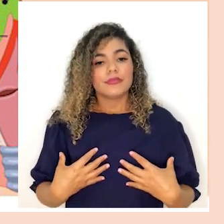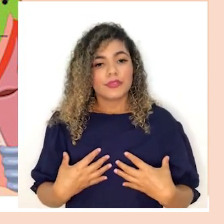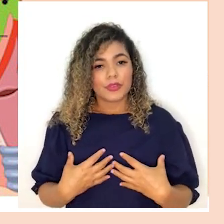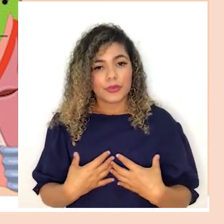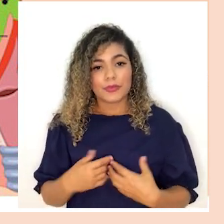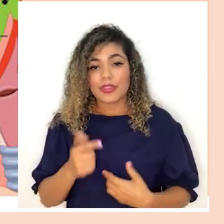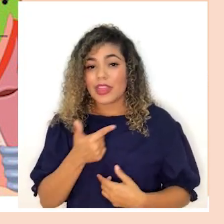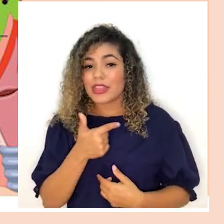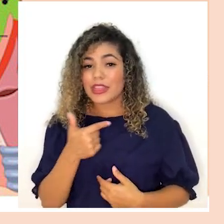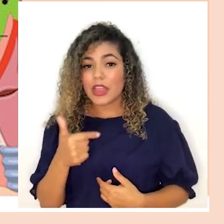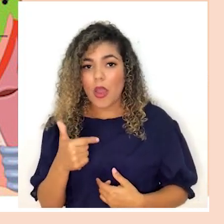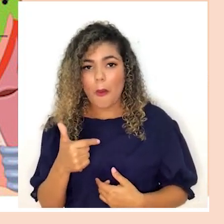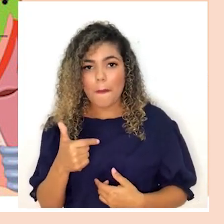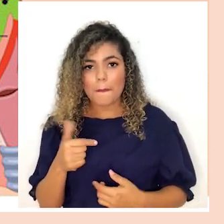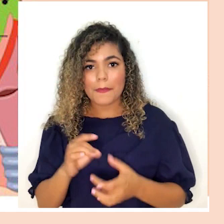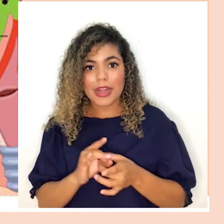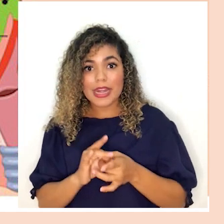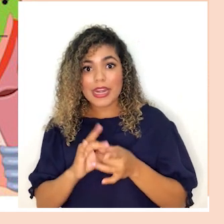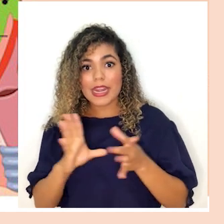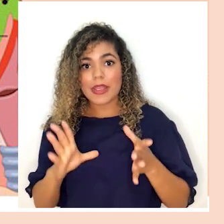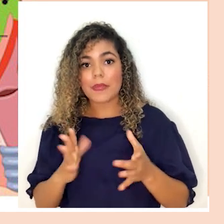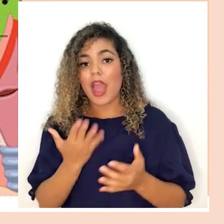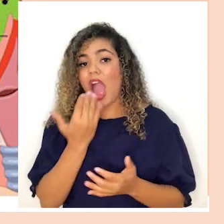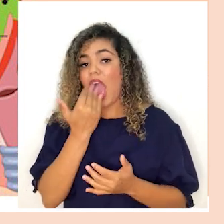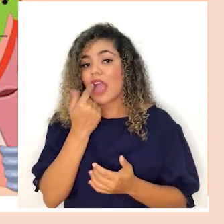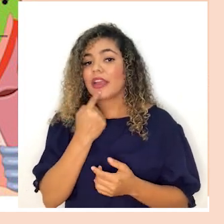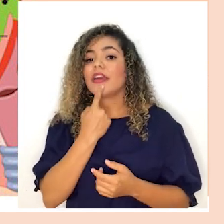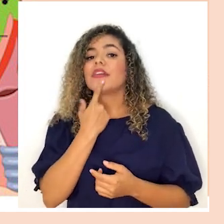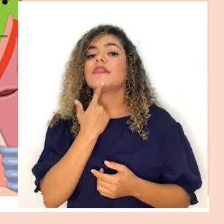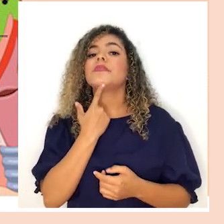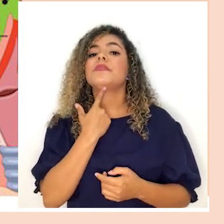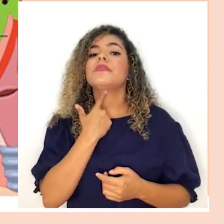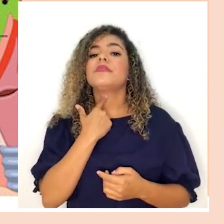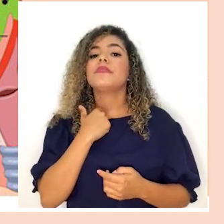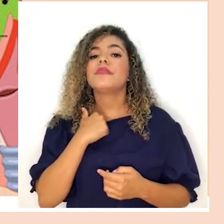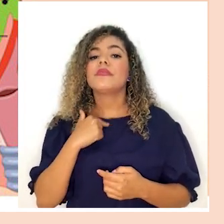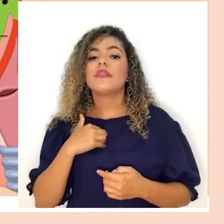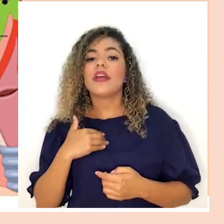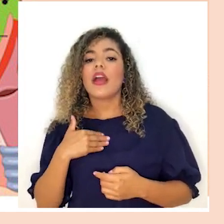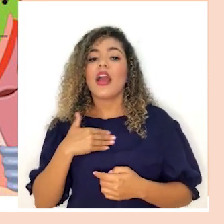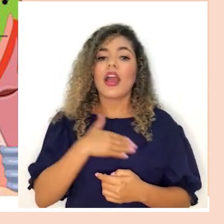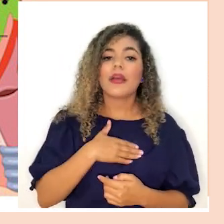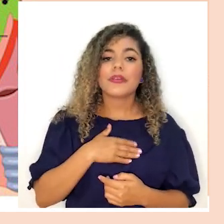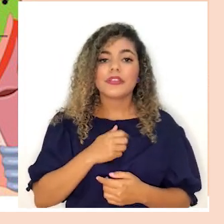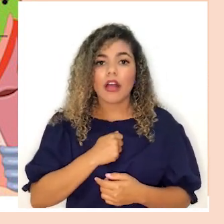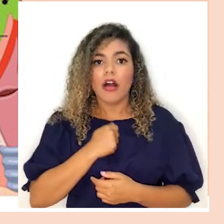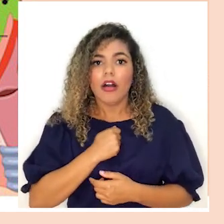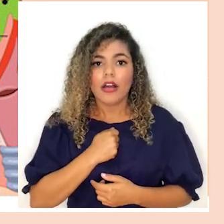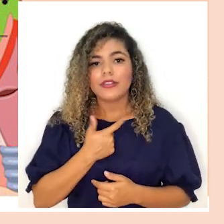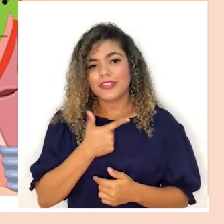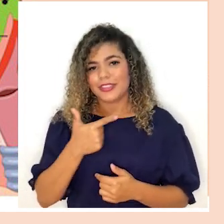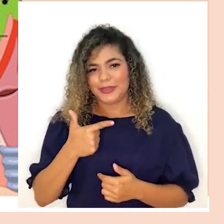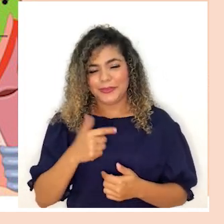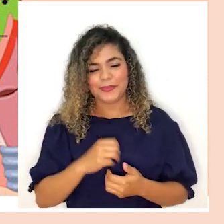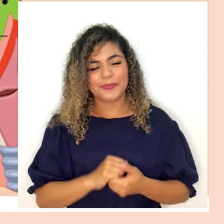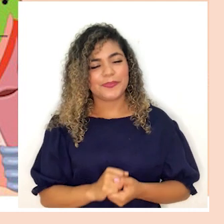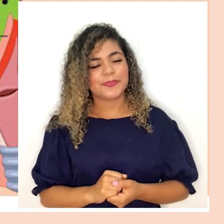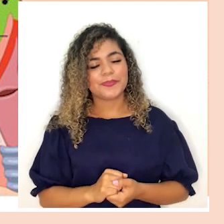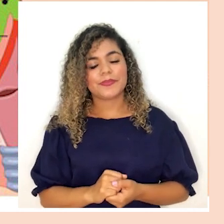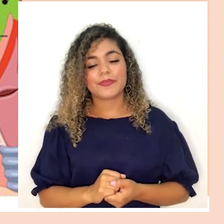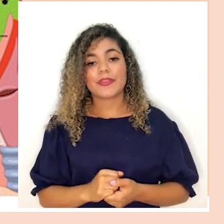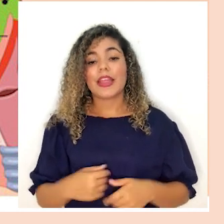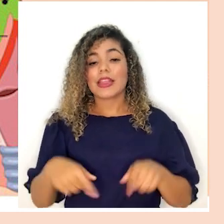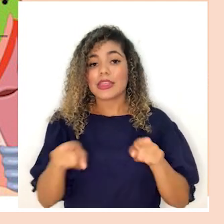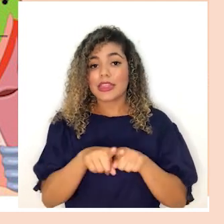permitir, então, que o alimento faça com que a gente se engasgue. E também na laringe